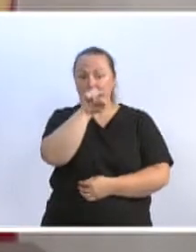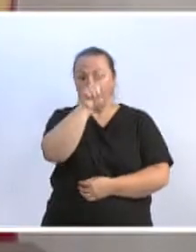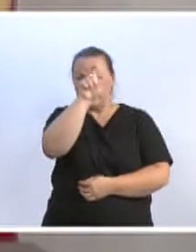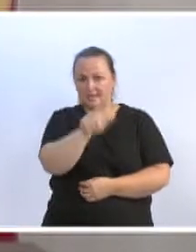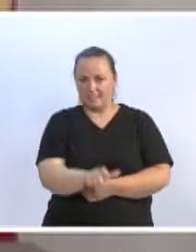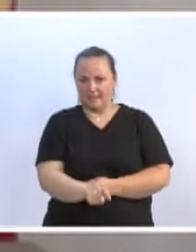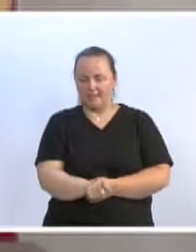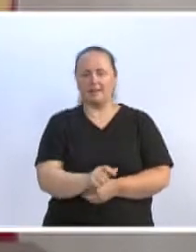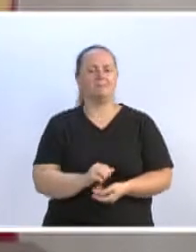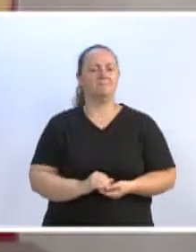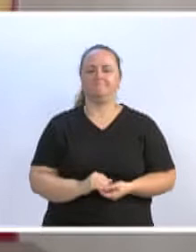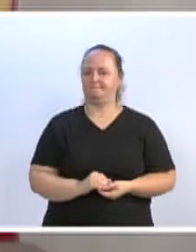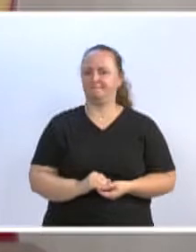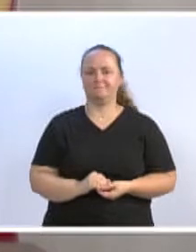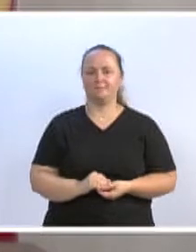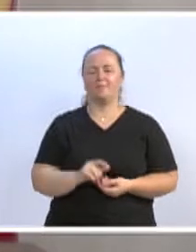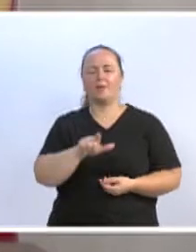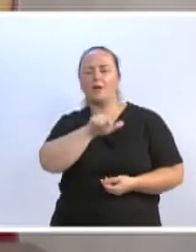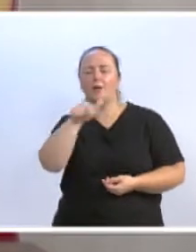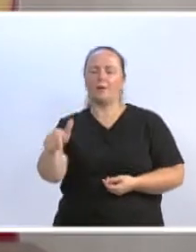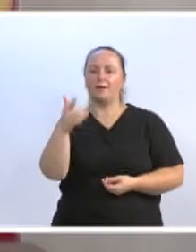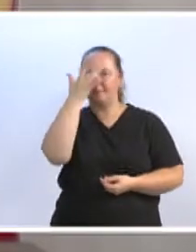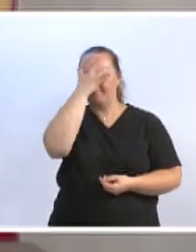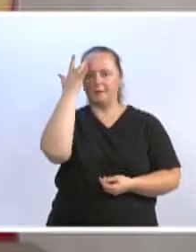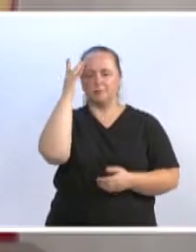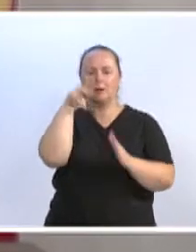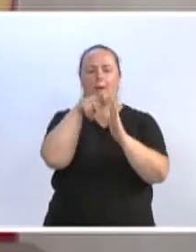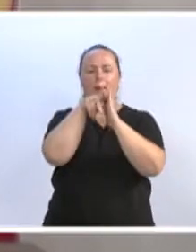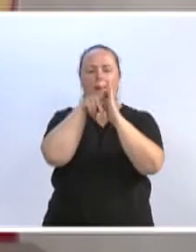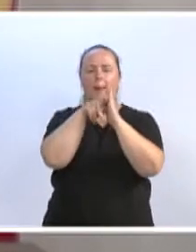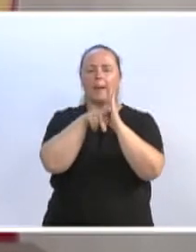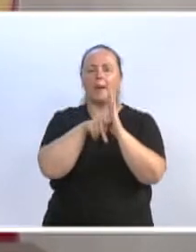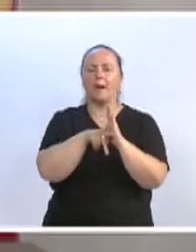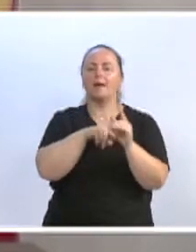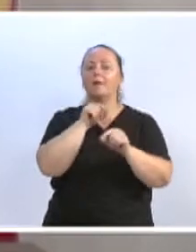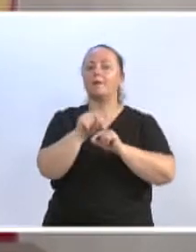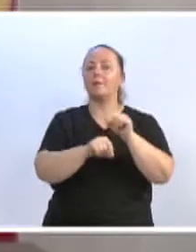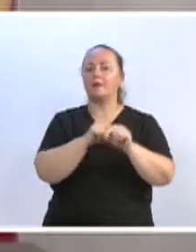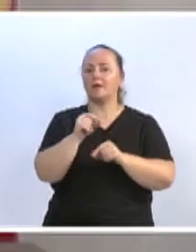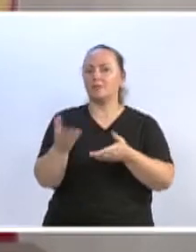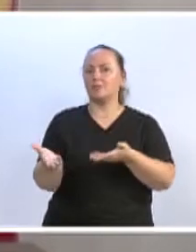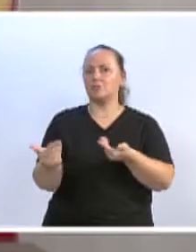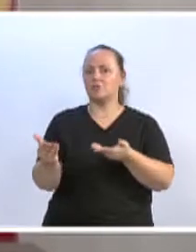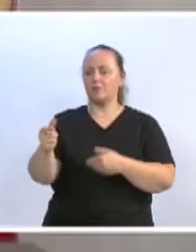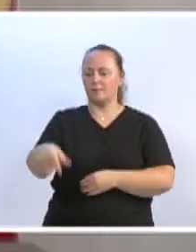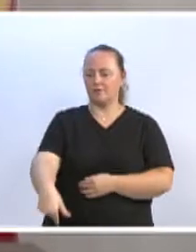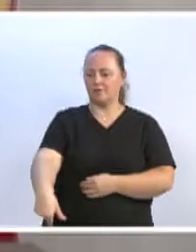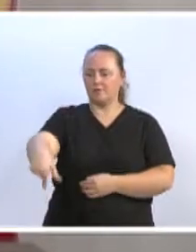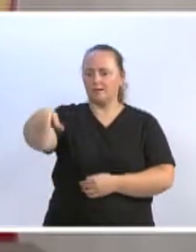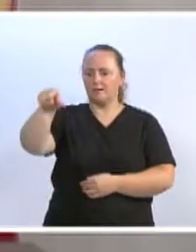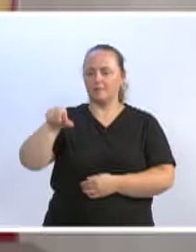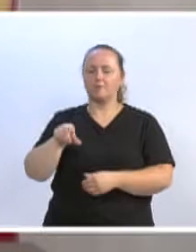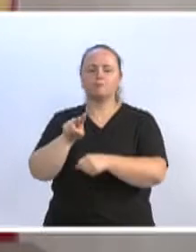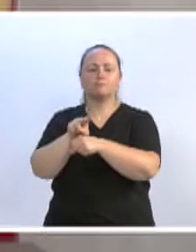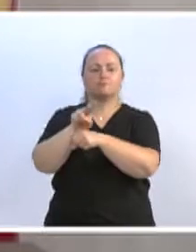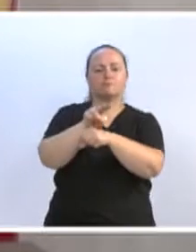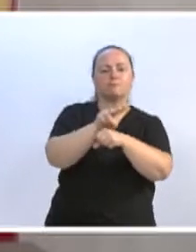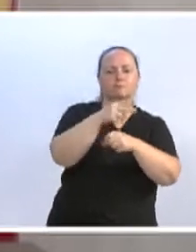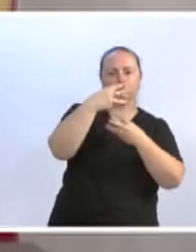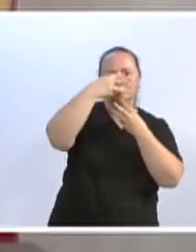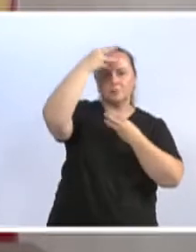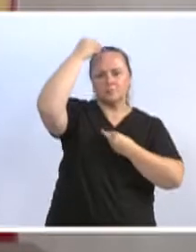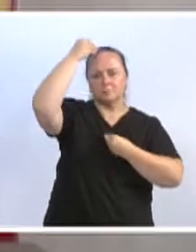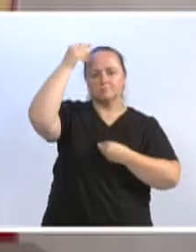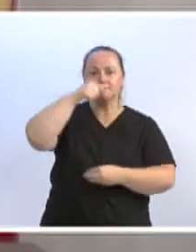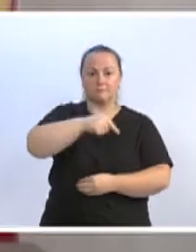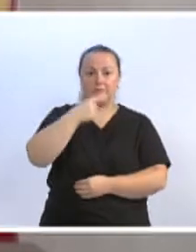apenas dele, mas das pessoas que foram fazer as pesquisas arqueológicas. aquele jovem pastor de cabras, havia descoberto, sem